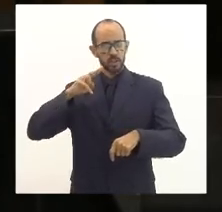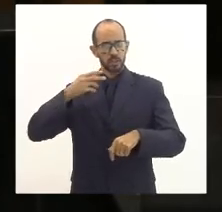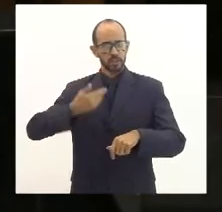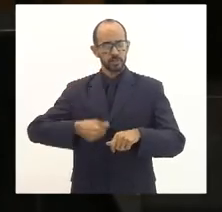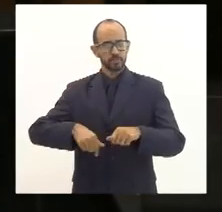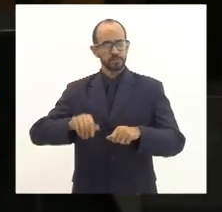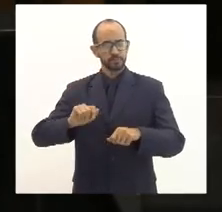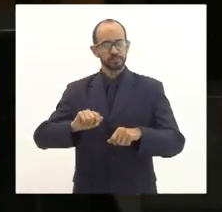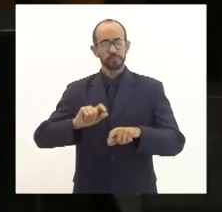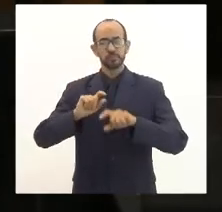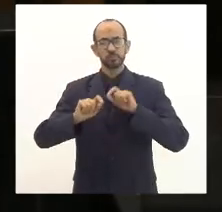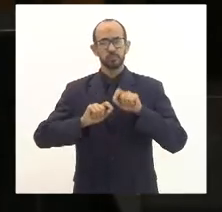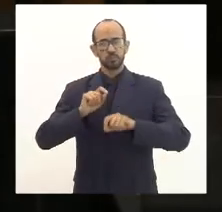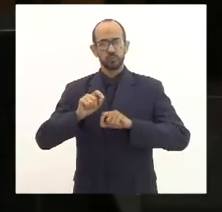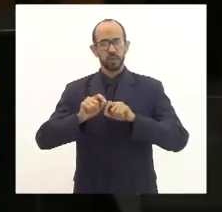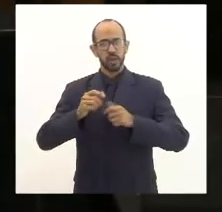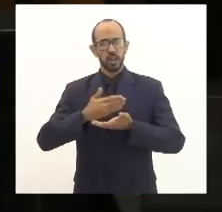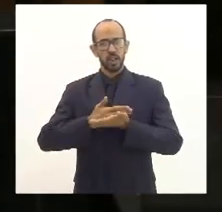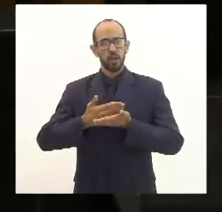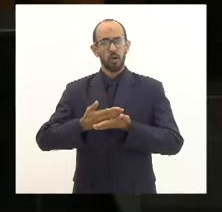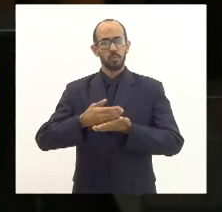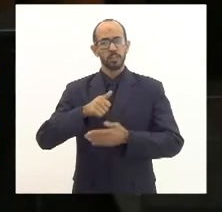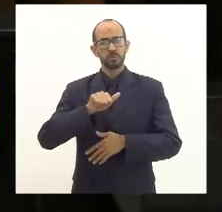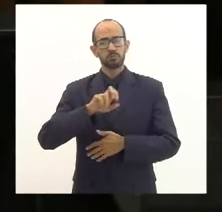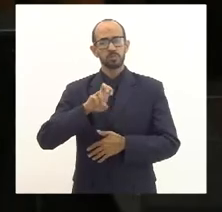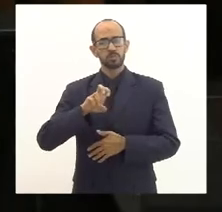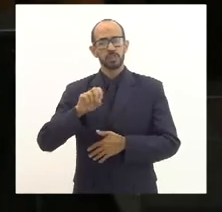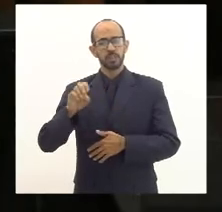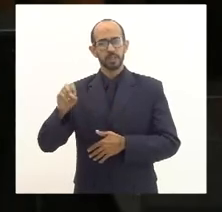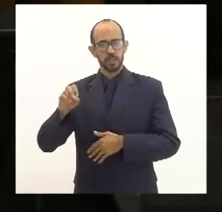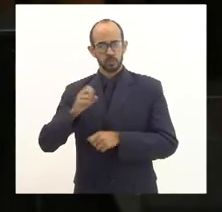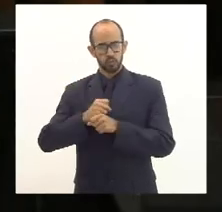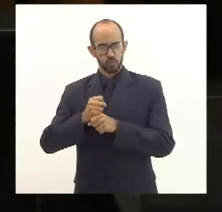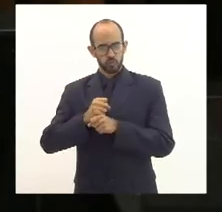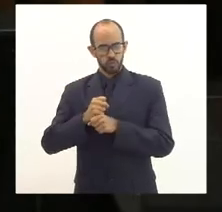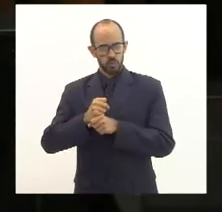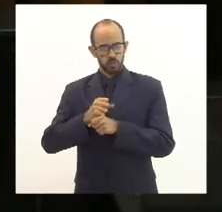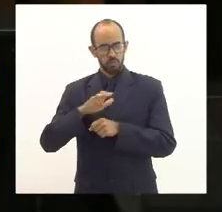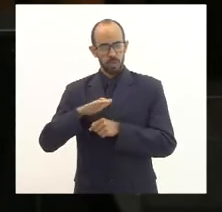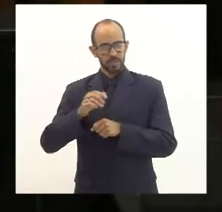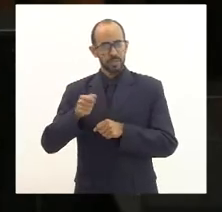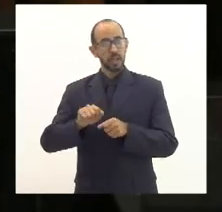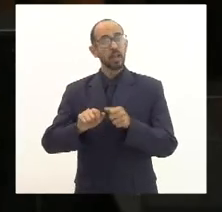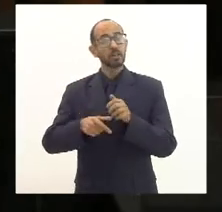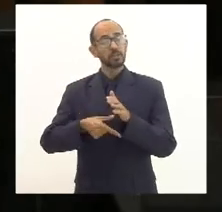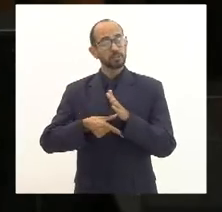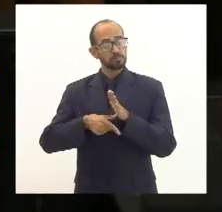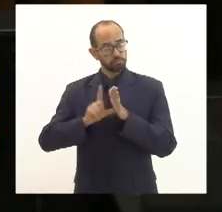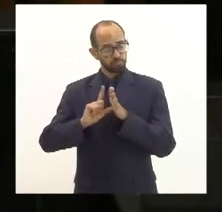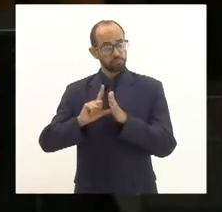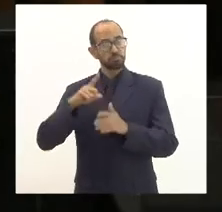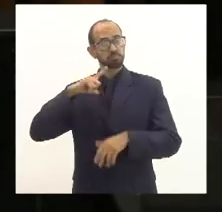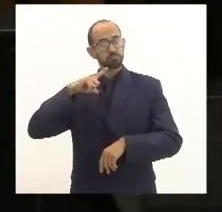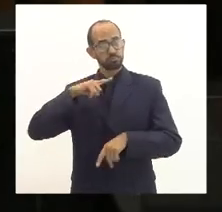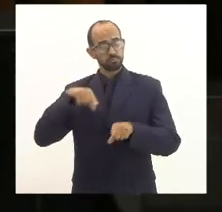e em tese comércio em 1500 mais passagem é isso tudo